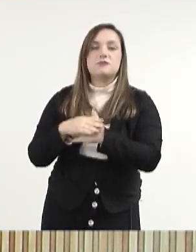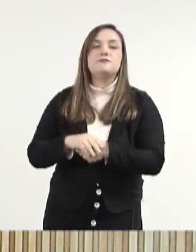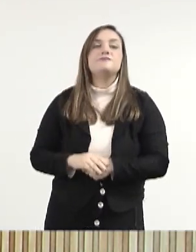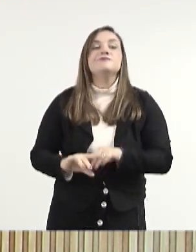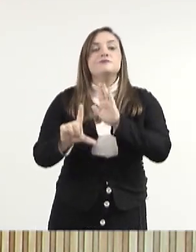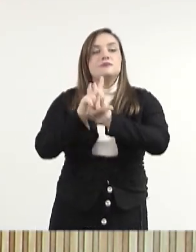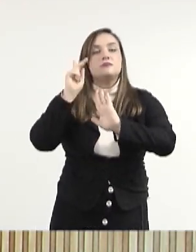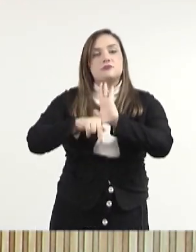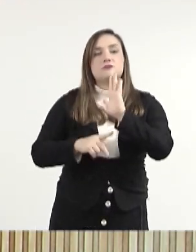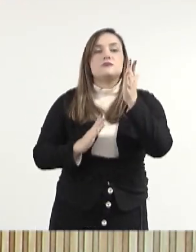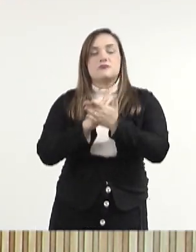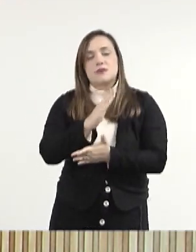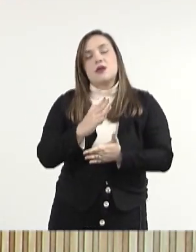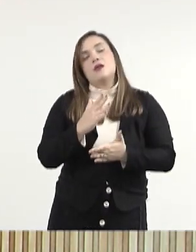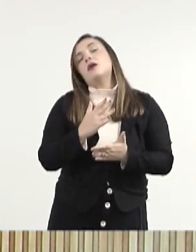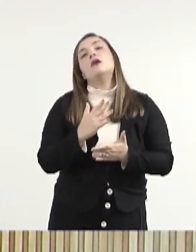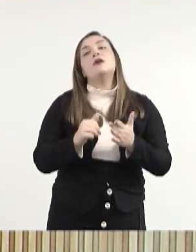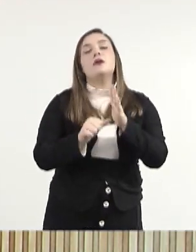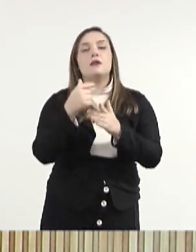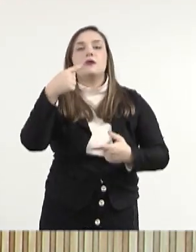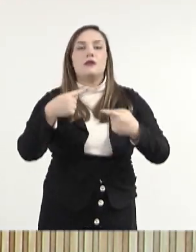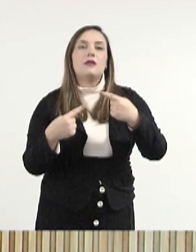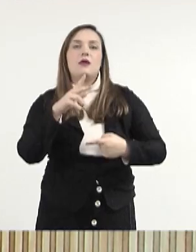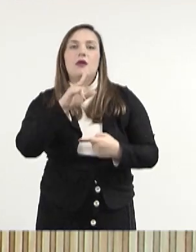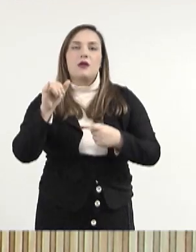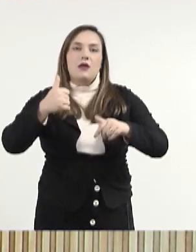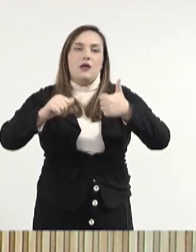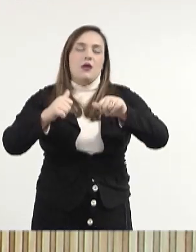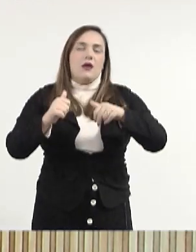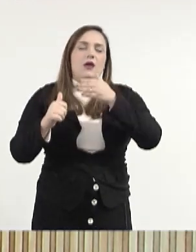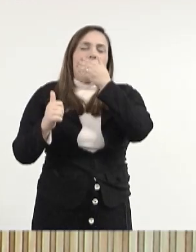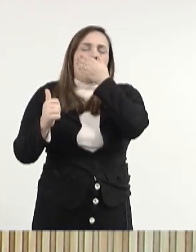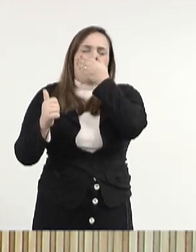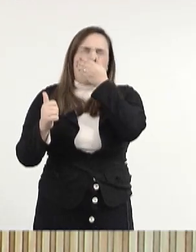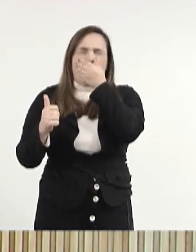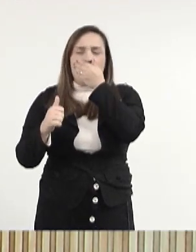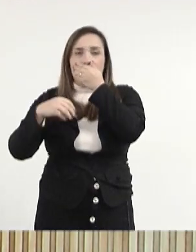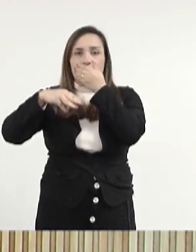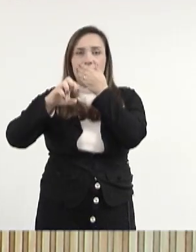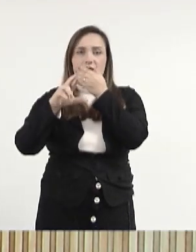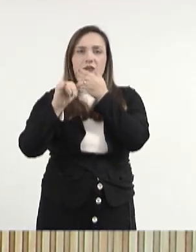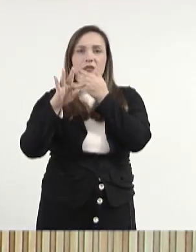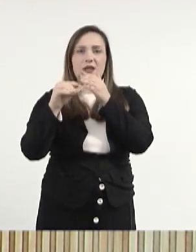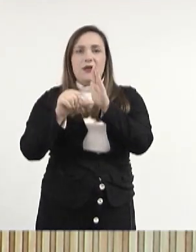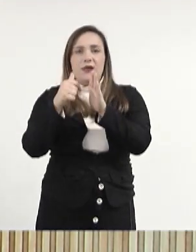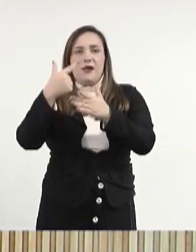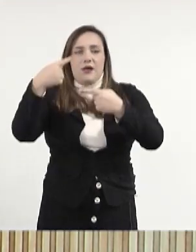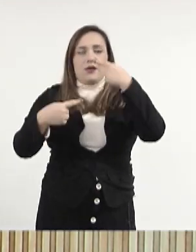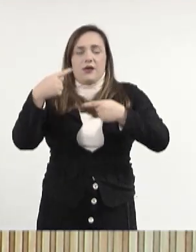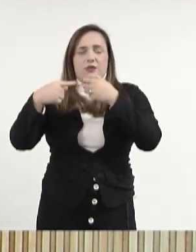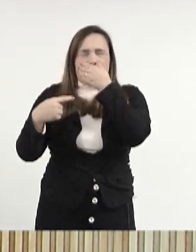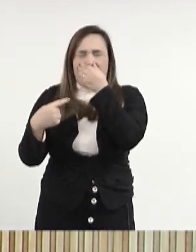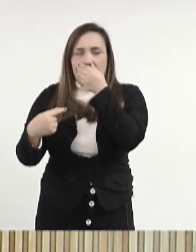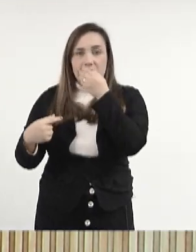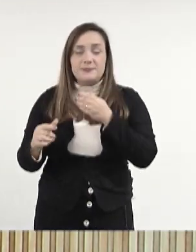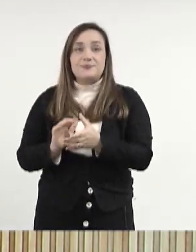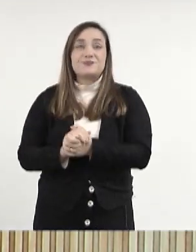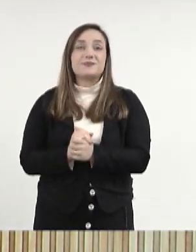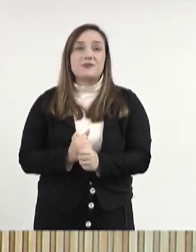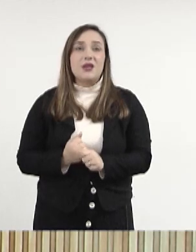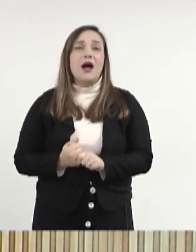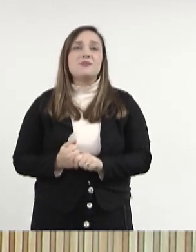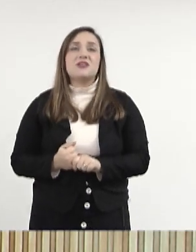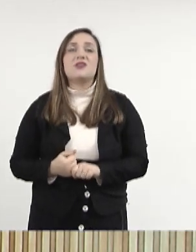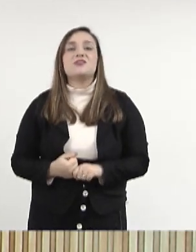234, aprovado em primeira discussão, também vai para análise das comissões de mérito. Bom, esses então foram os 5 itens da pauta de